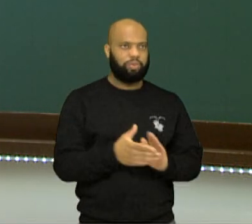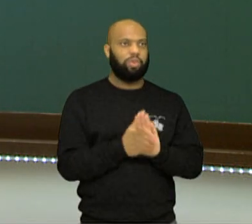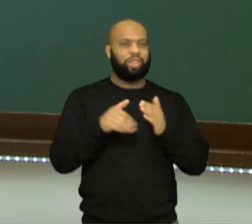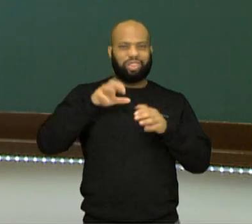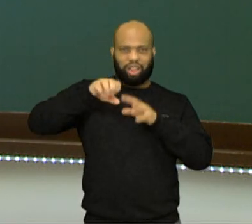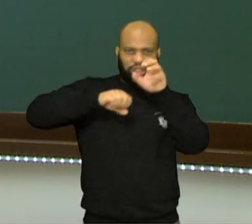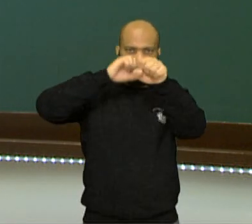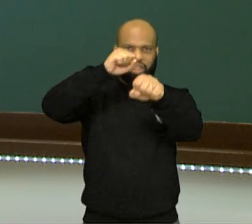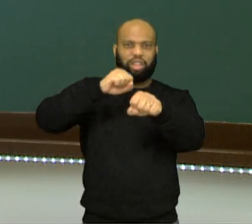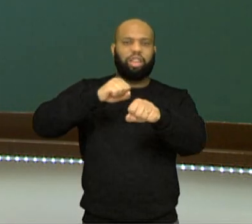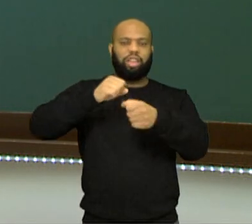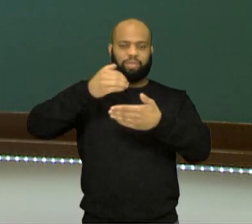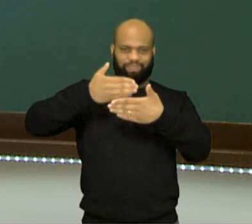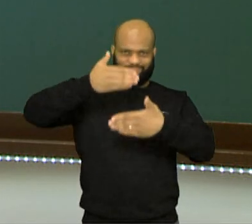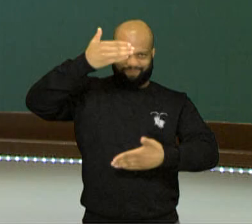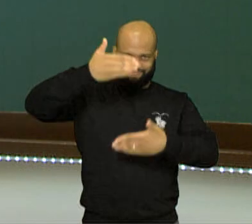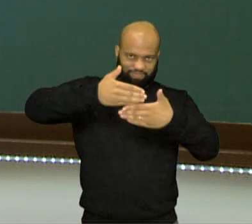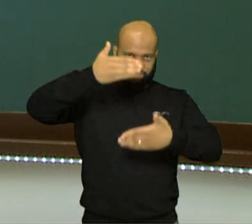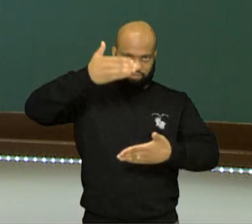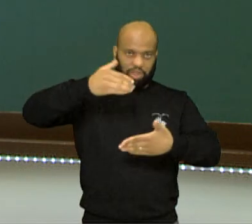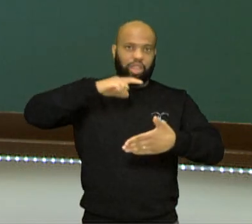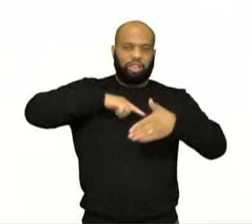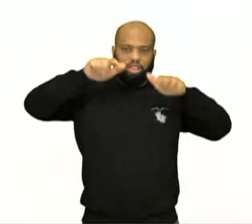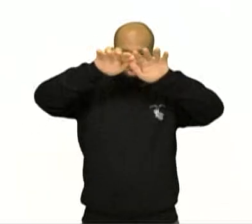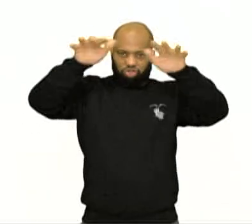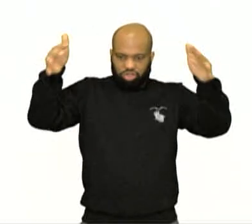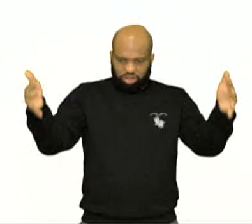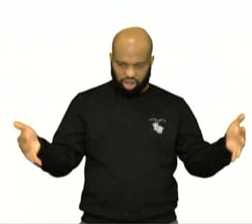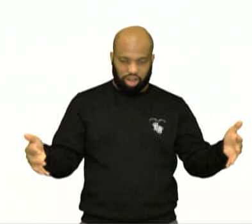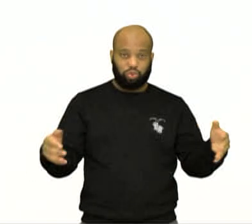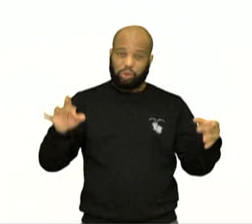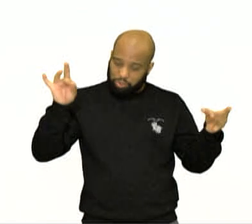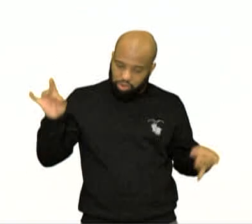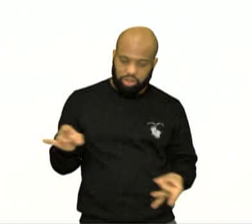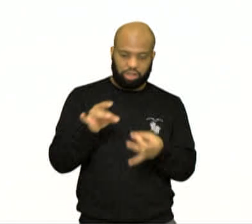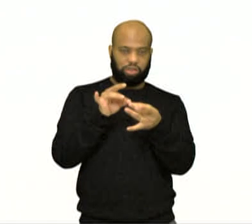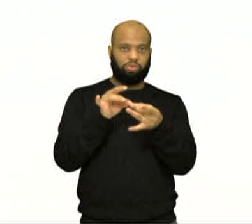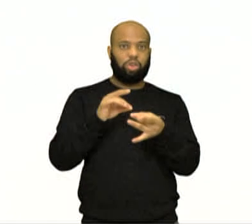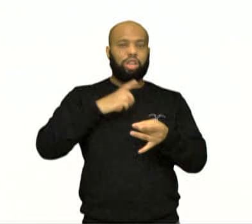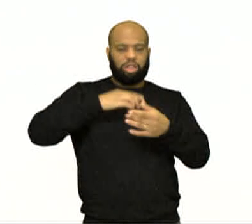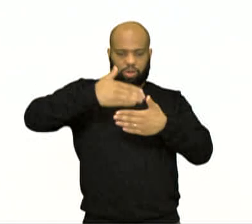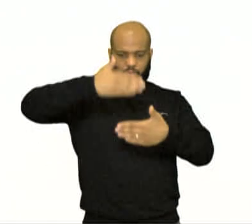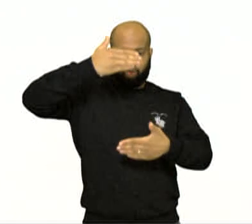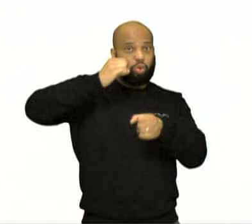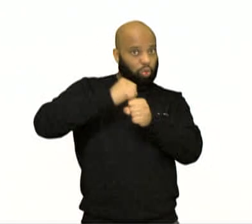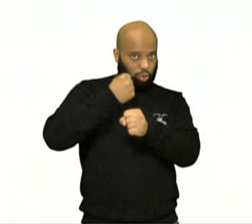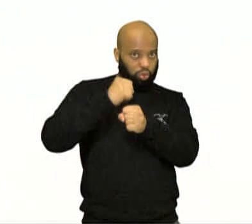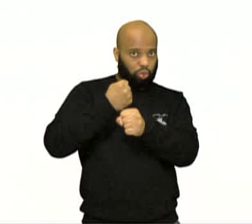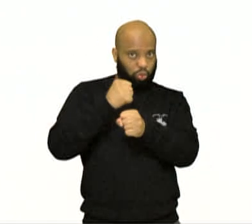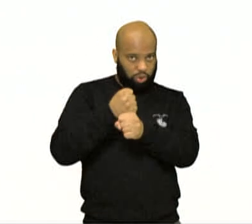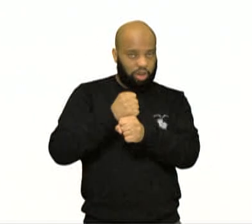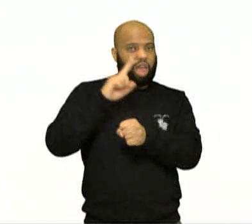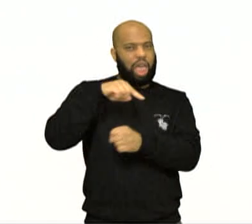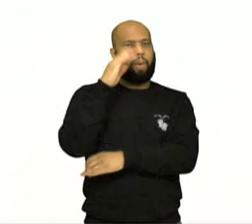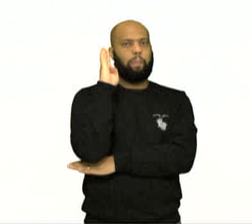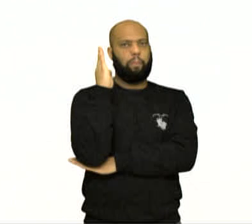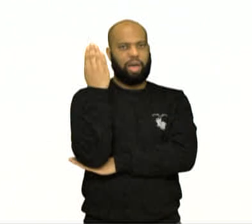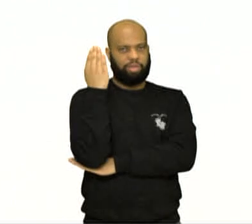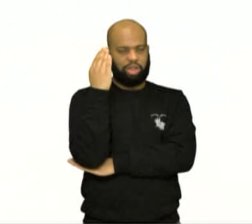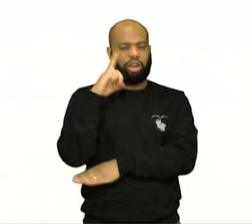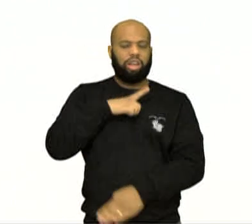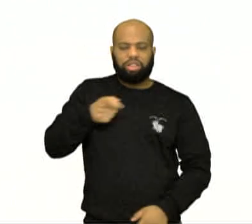indoor geralmente é feita em ginásios de escalada, onde existem muros construídos normalmente de madeira com